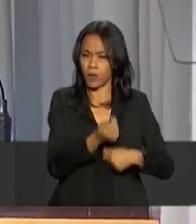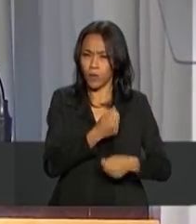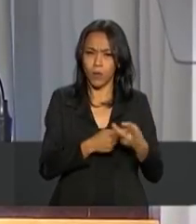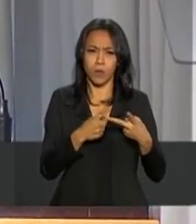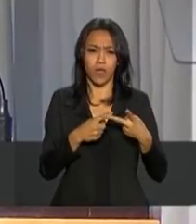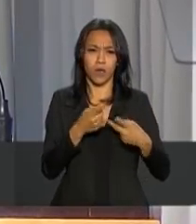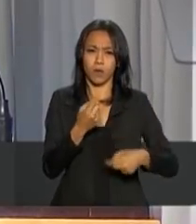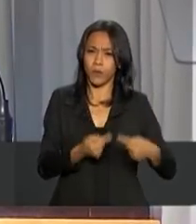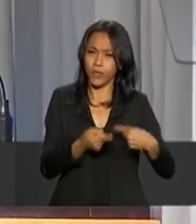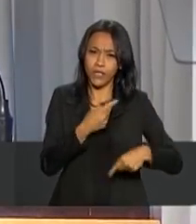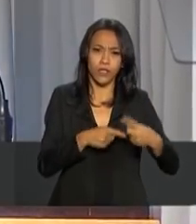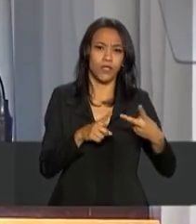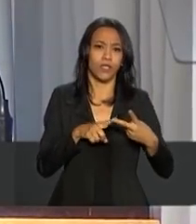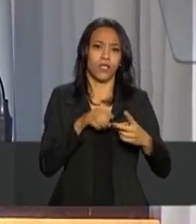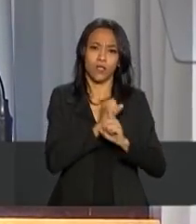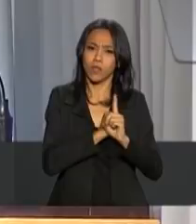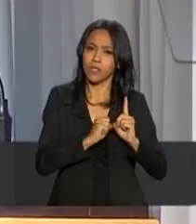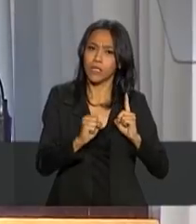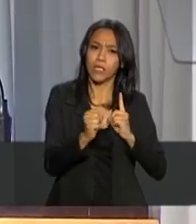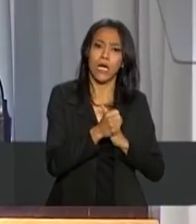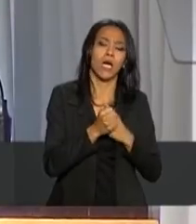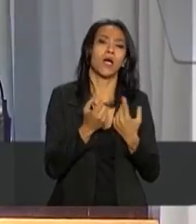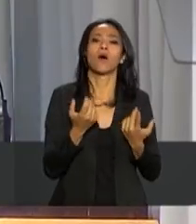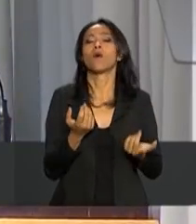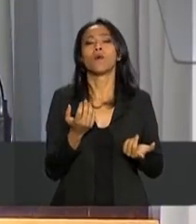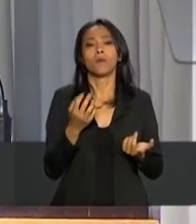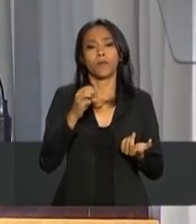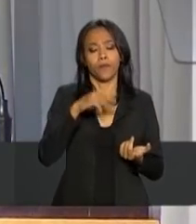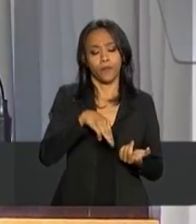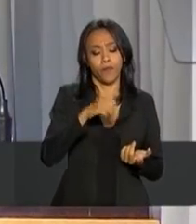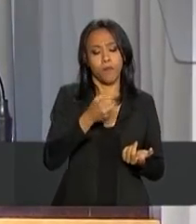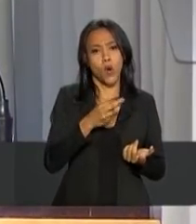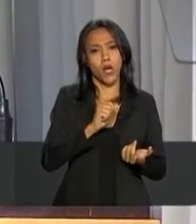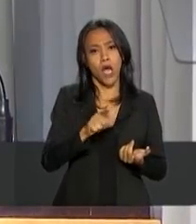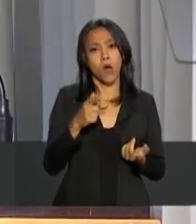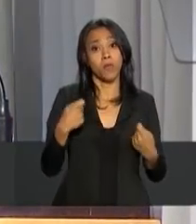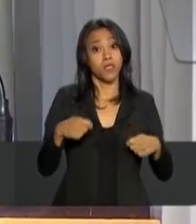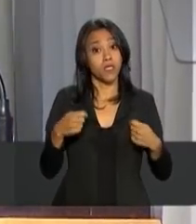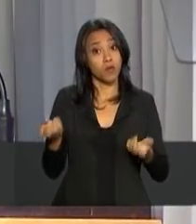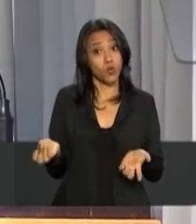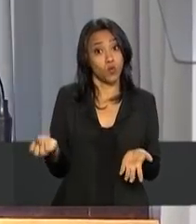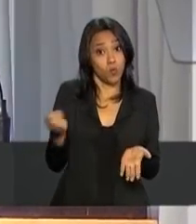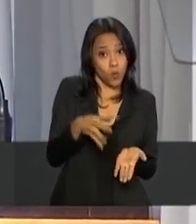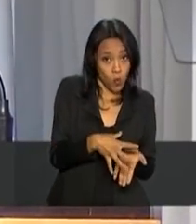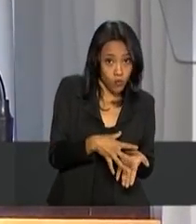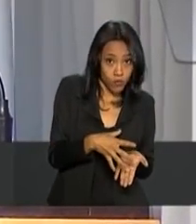crise social, numa crise moral. Portanto, precisamos de um novo Estado. Como se a